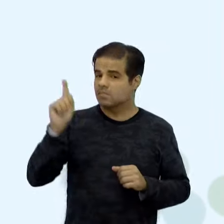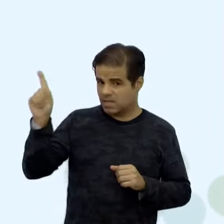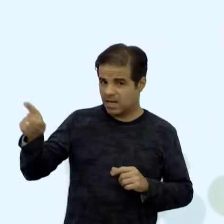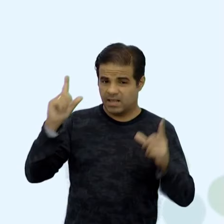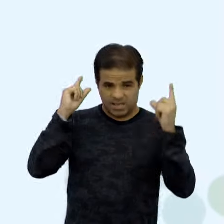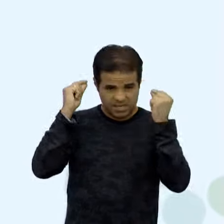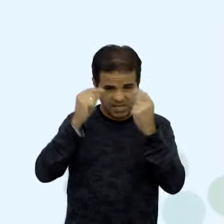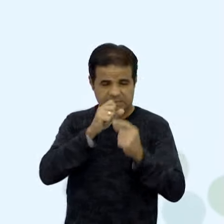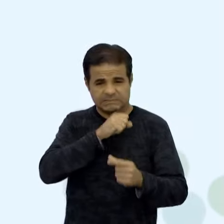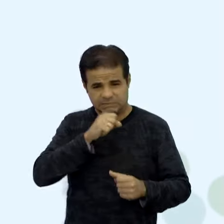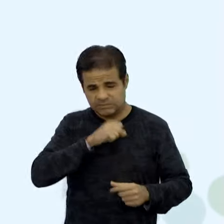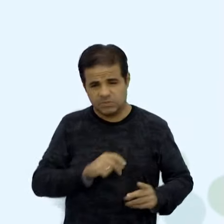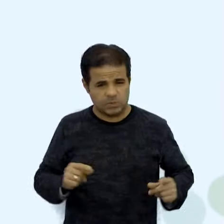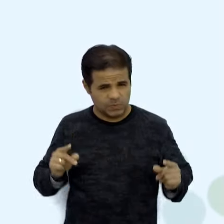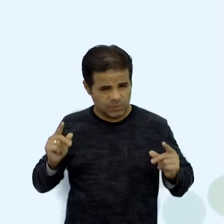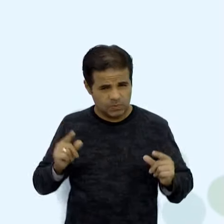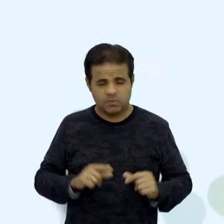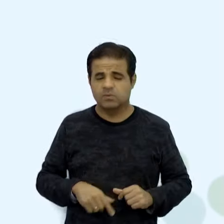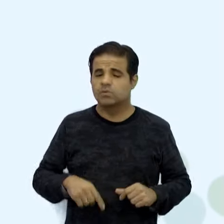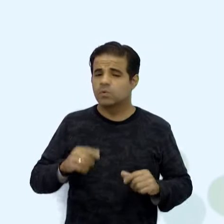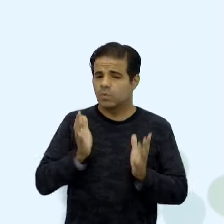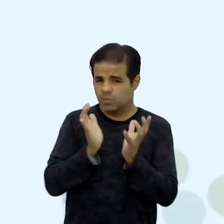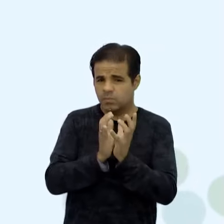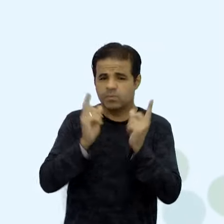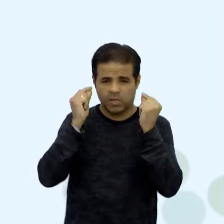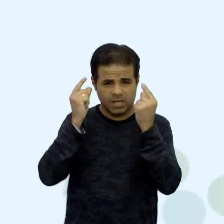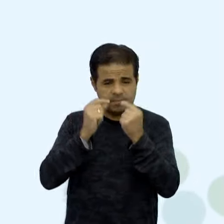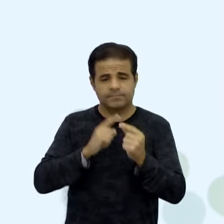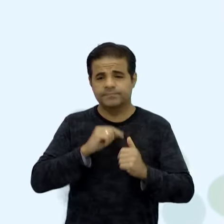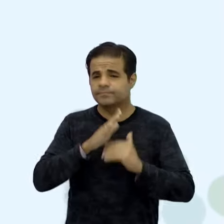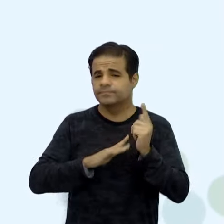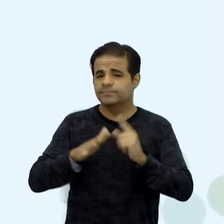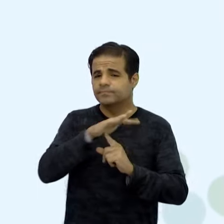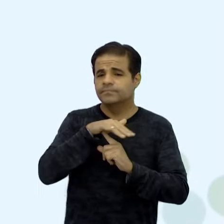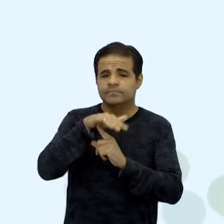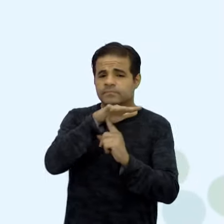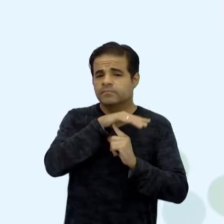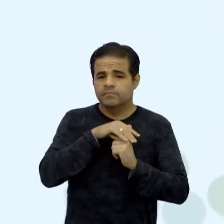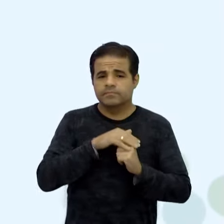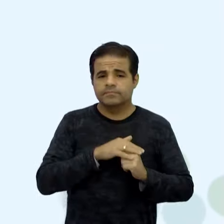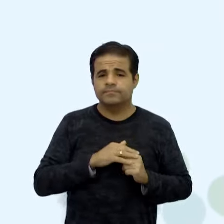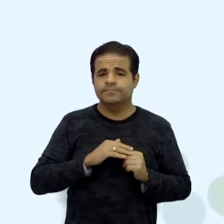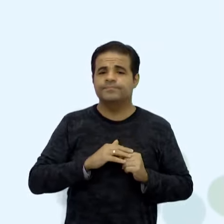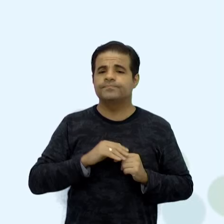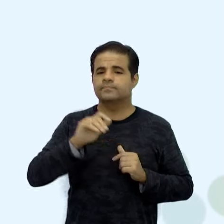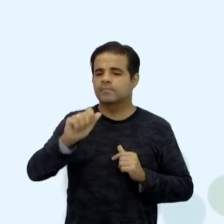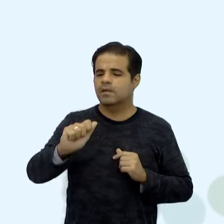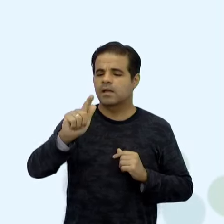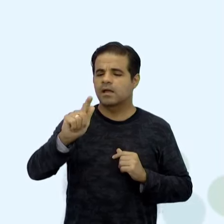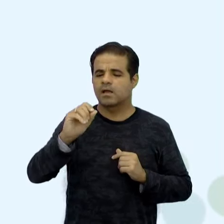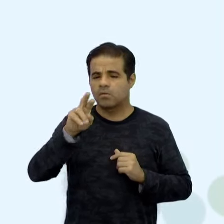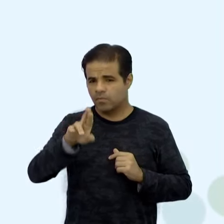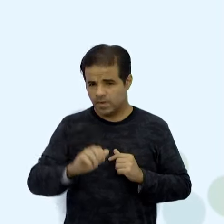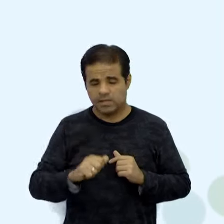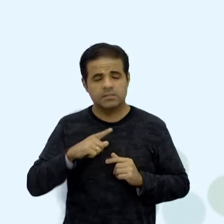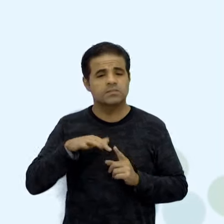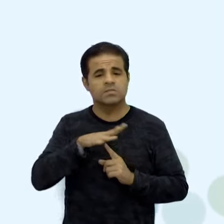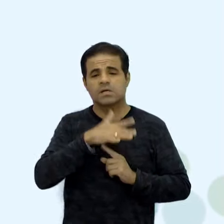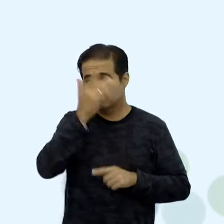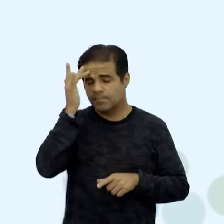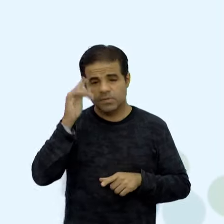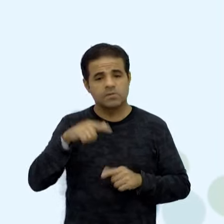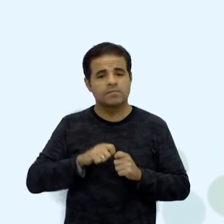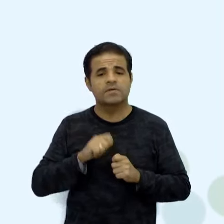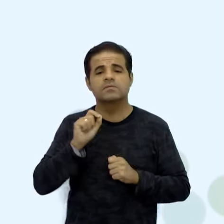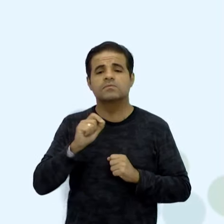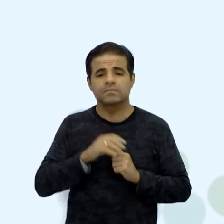Grécia Antiga, por exemplo, os gregos tinham as praças que eles chamavam de ágora. E nessas praças, as